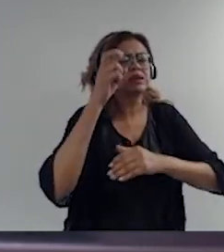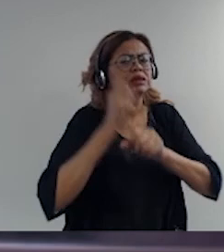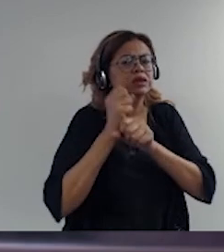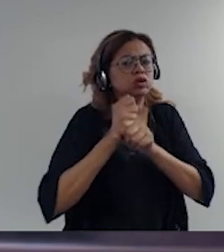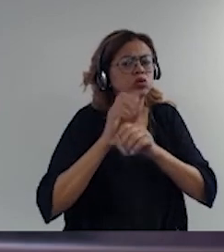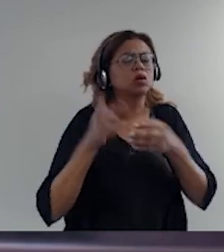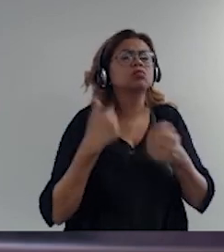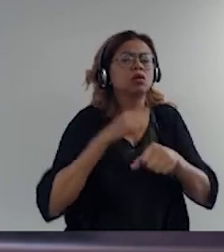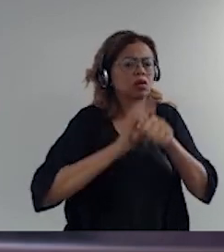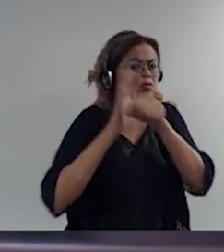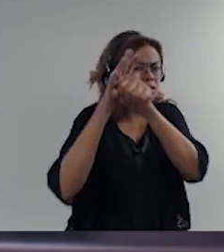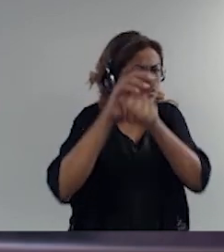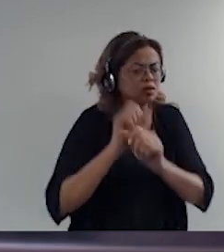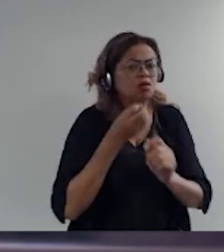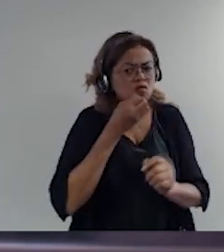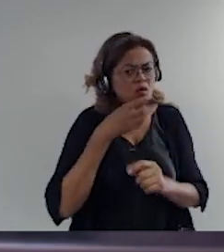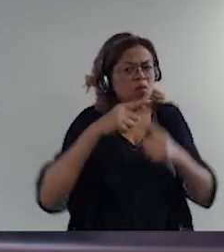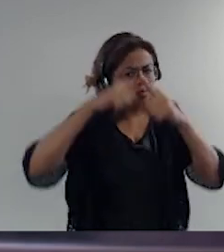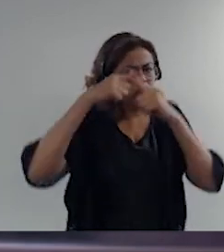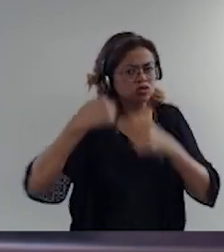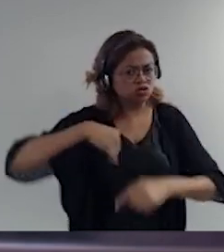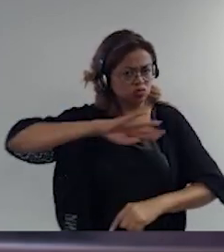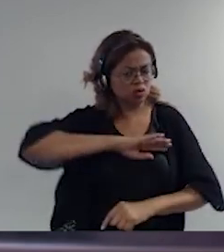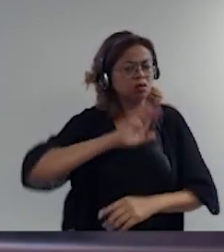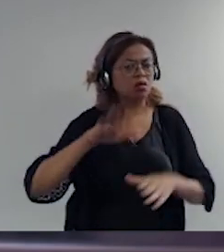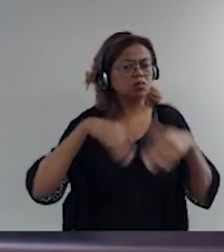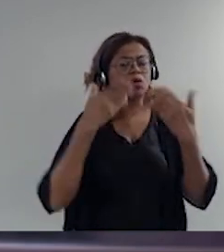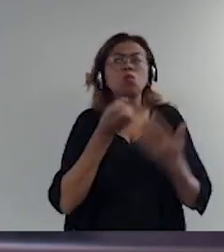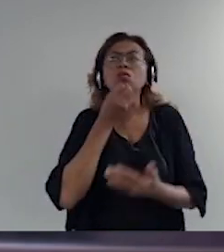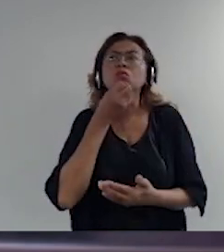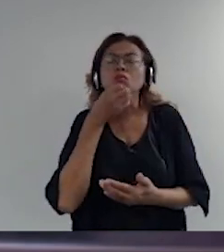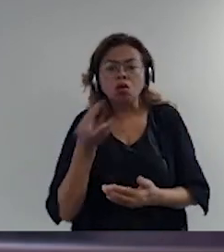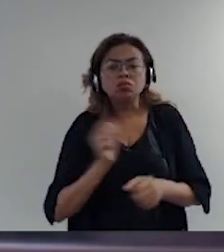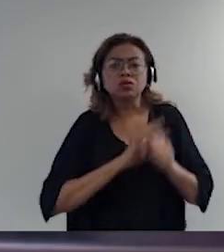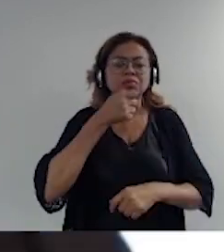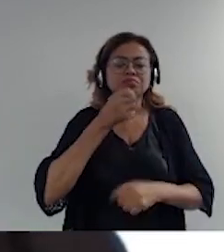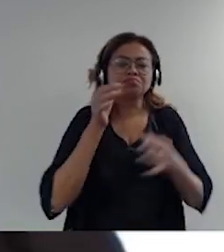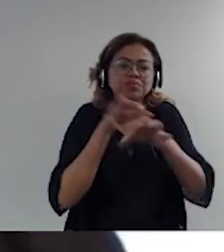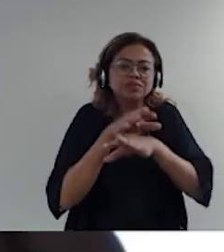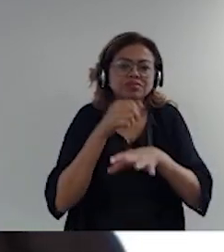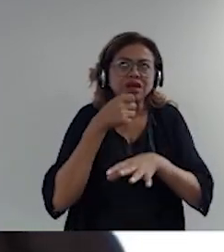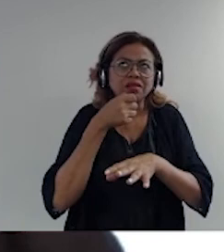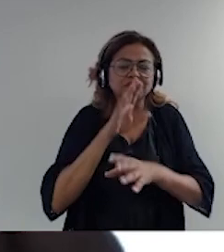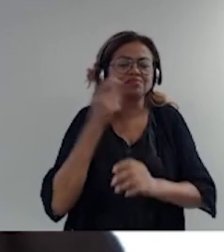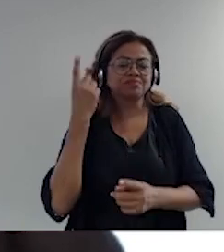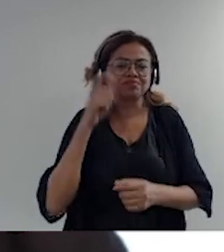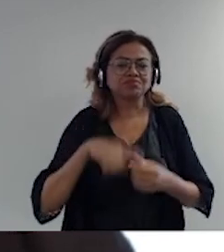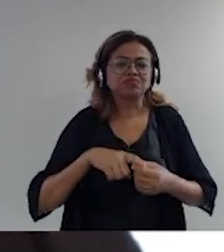isso não também foi positivo? Qual é o lado bom da pandemia?